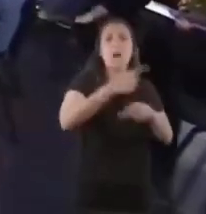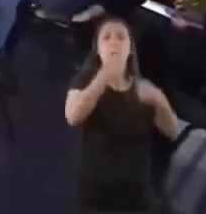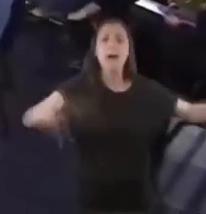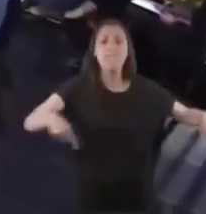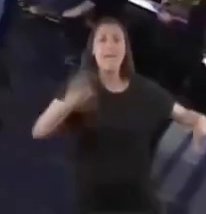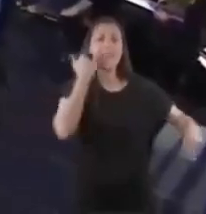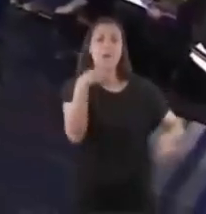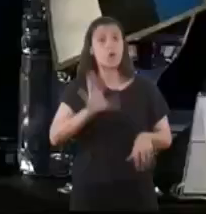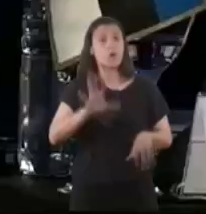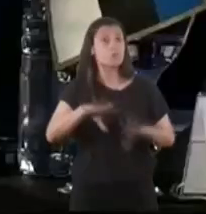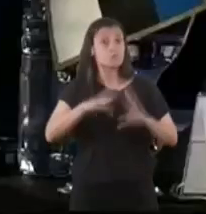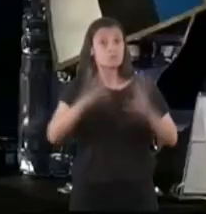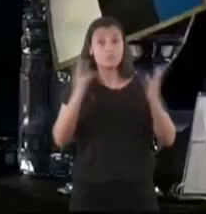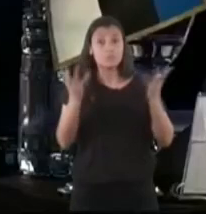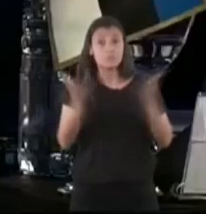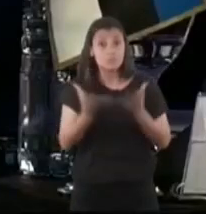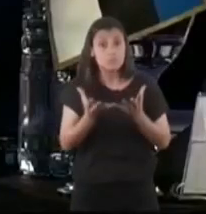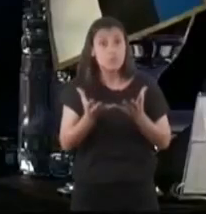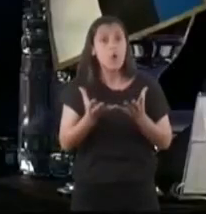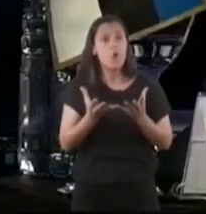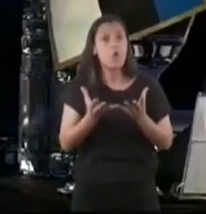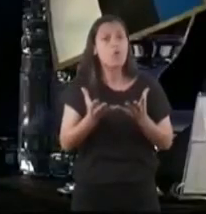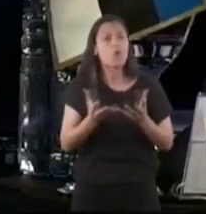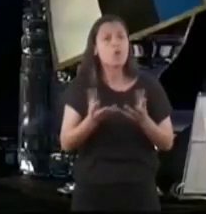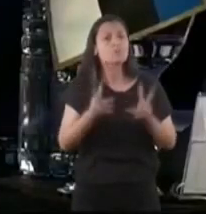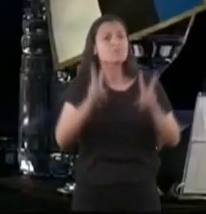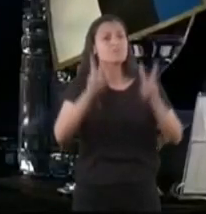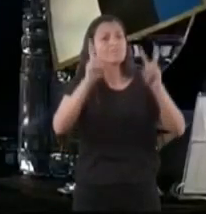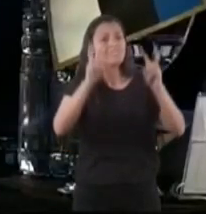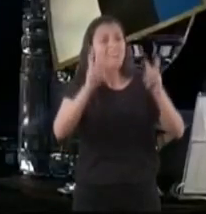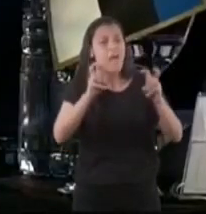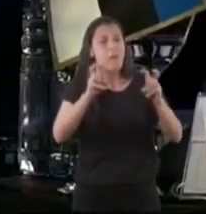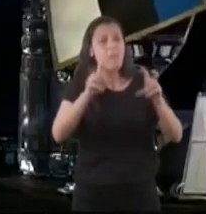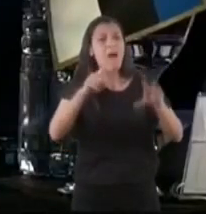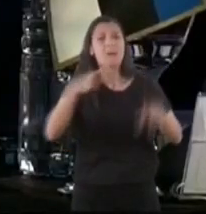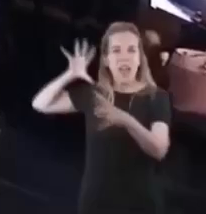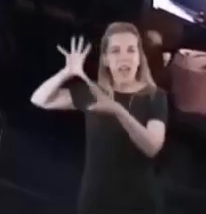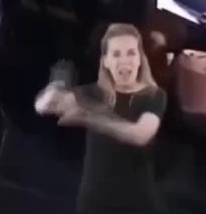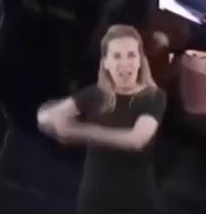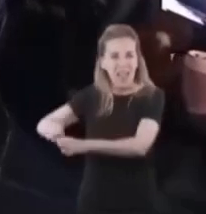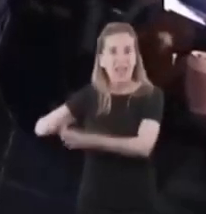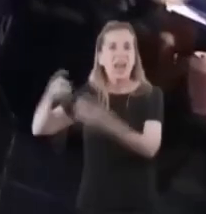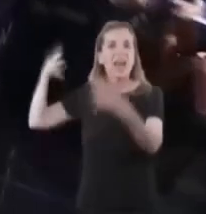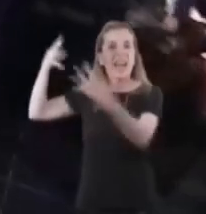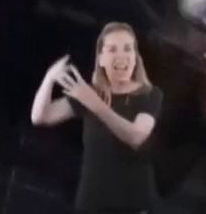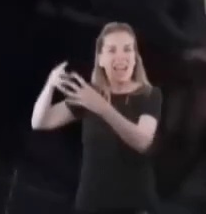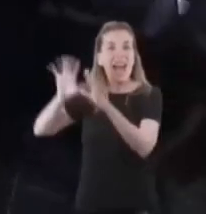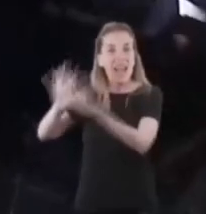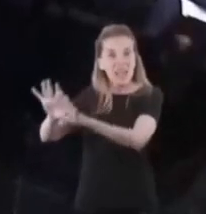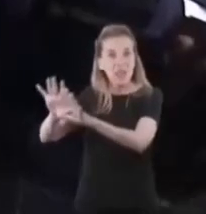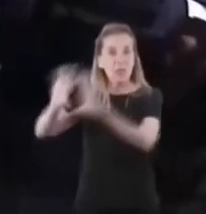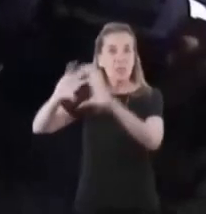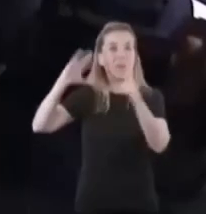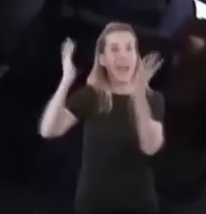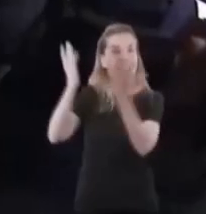vez que deixou A sei lá que em 2020 por decisão do governo de Jair bolsonaro que considerou que o grupo apoia em suas palavras regimes não